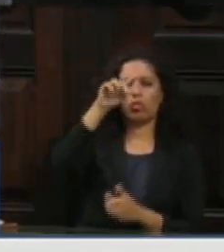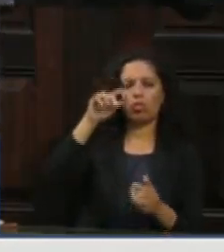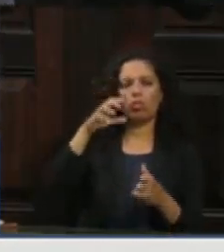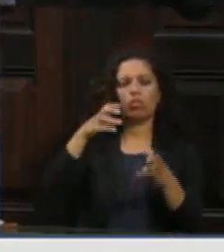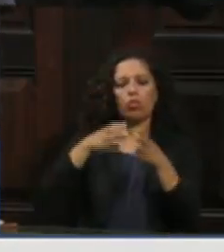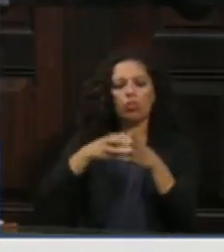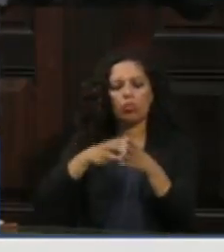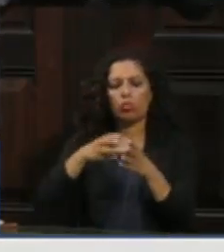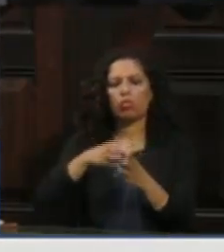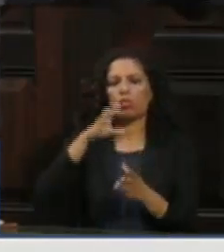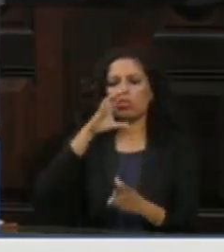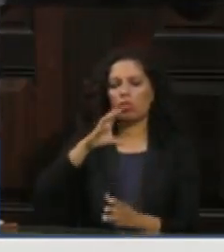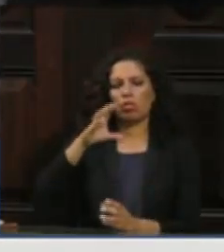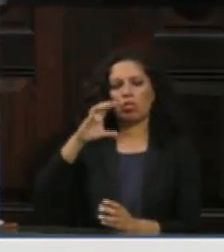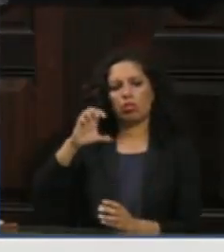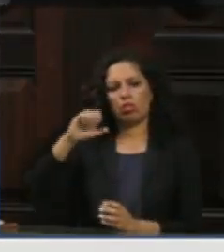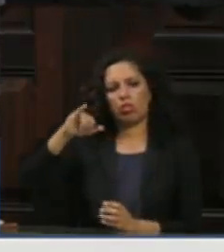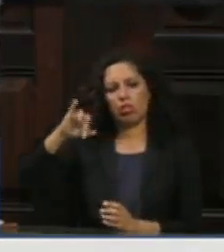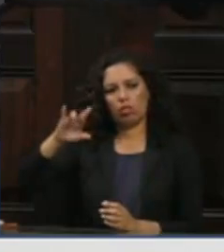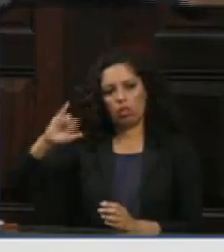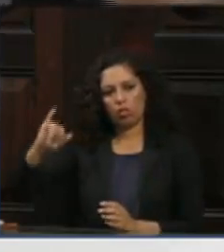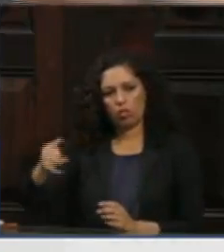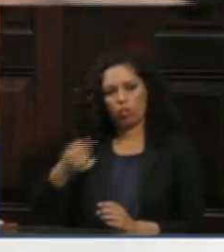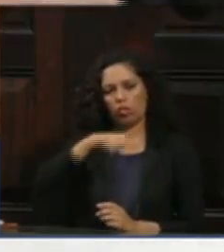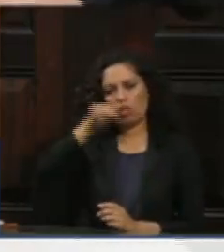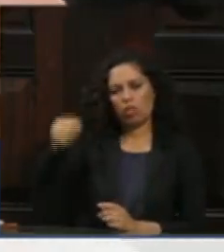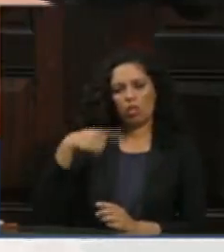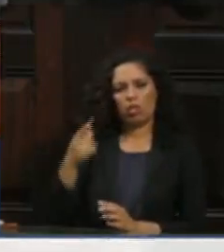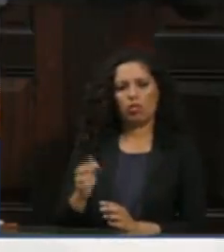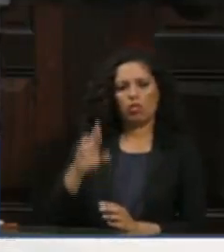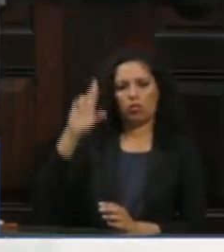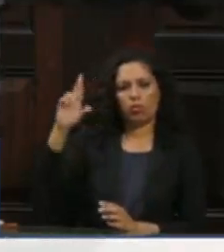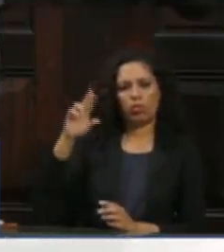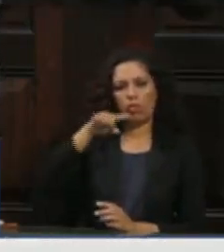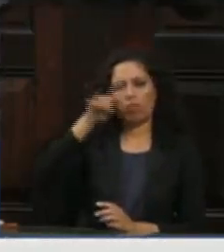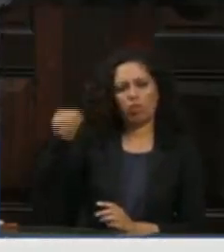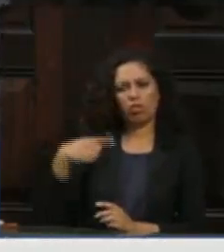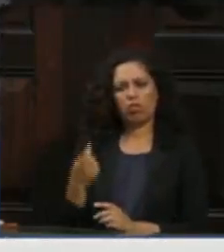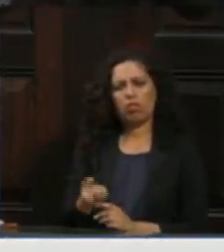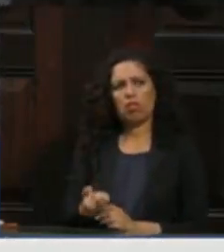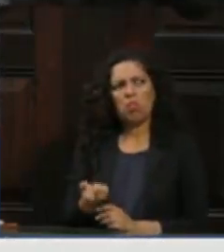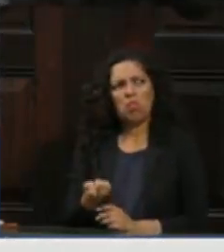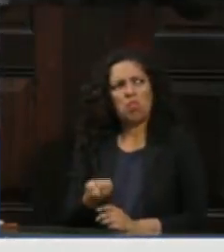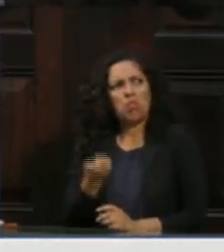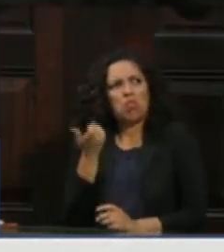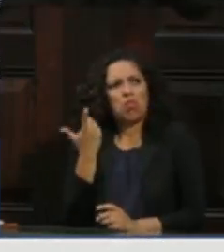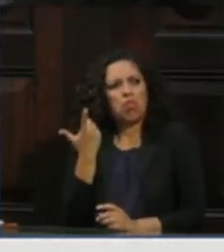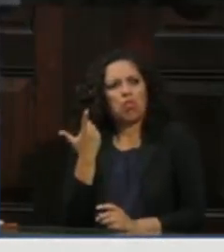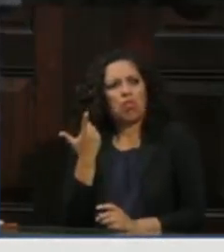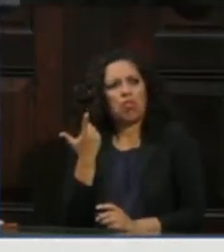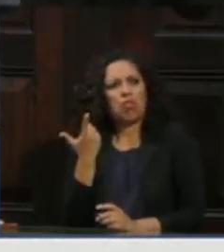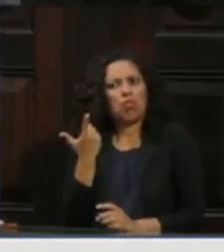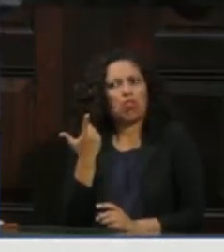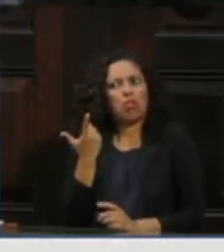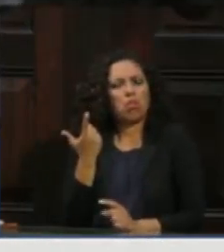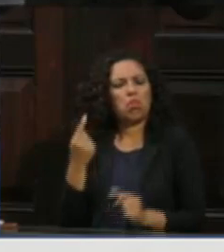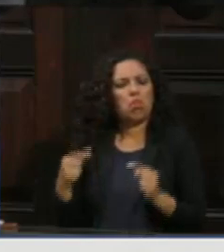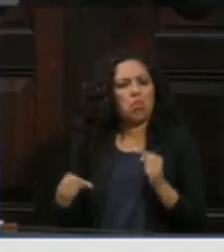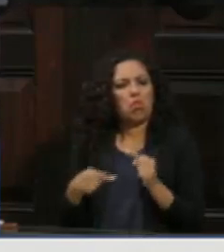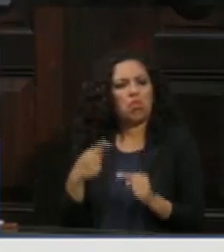os servidores do quadro permanente da Fundação CCERJ, porque esse projeto, na verdade,